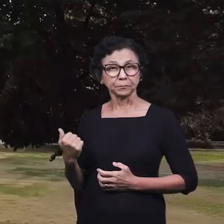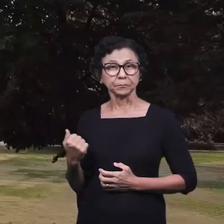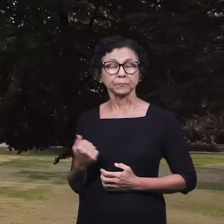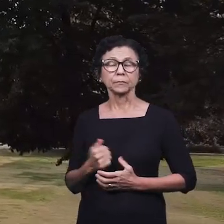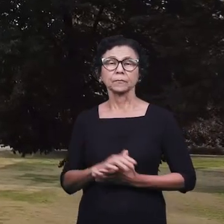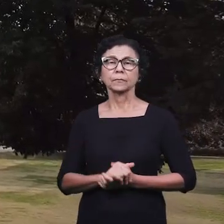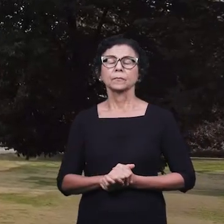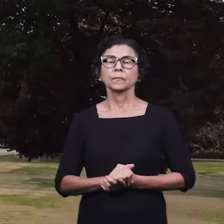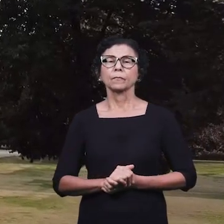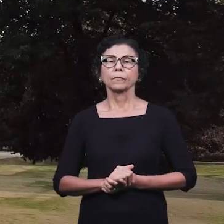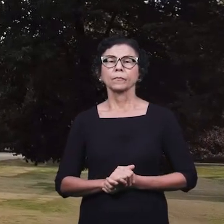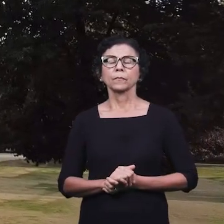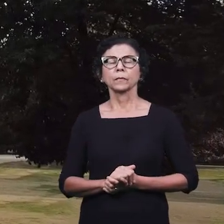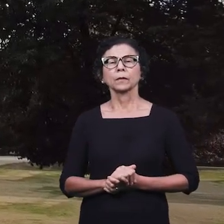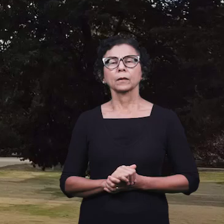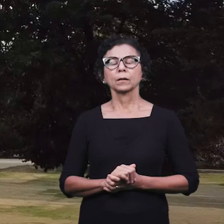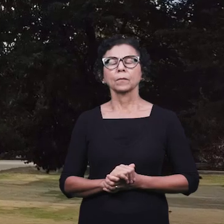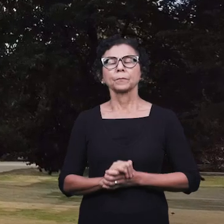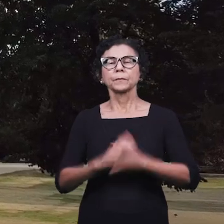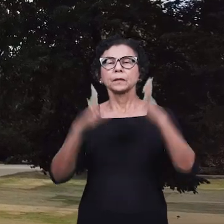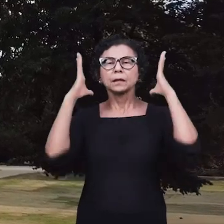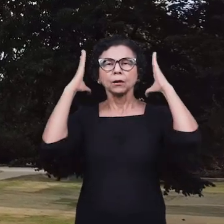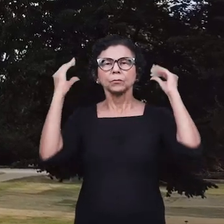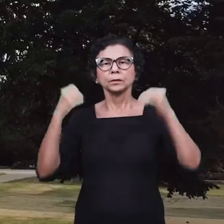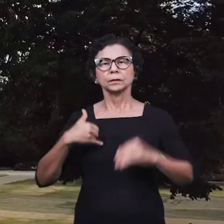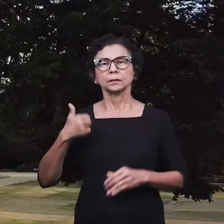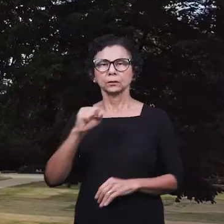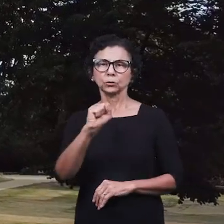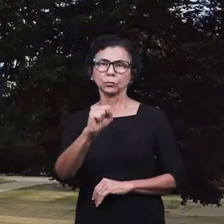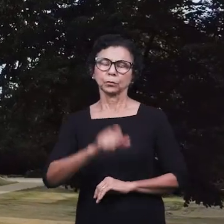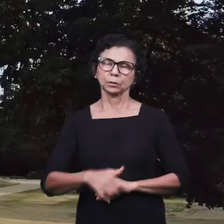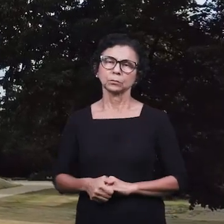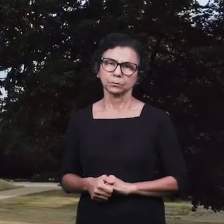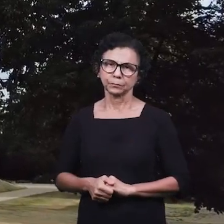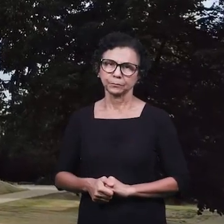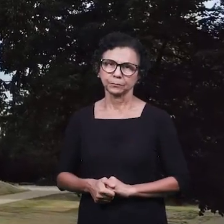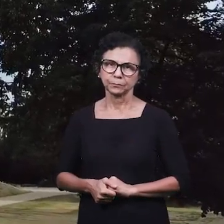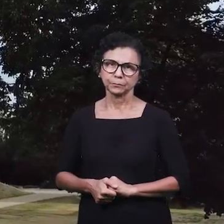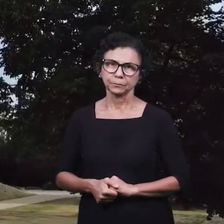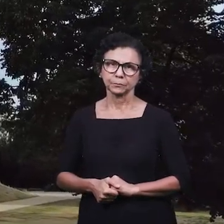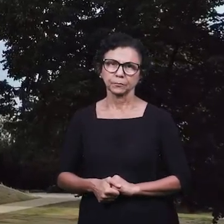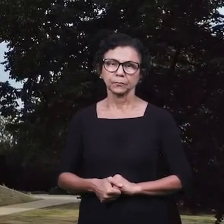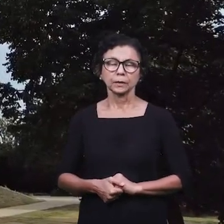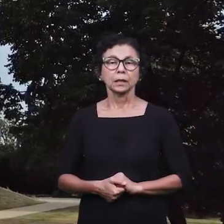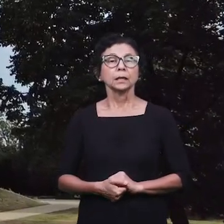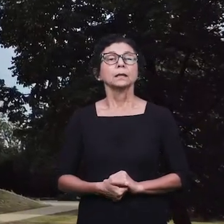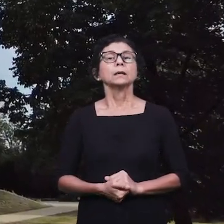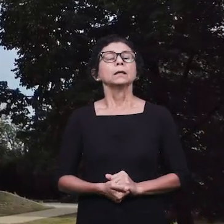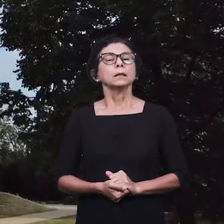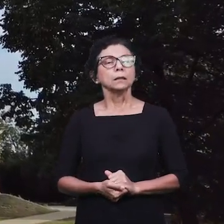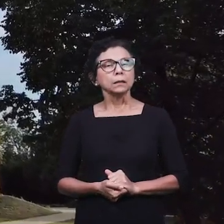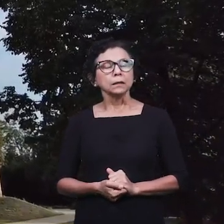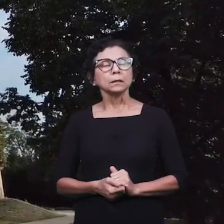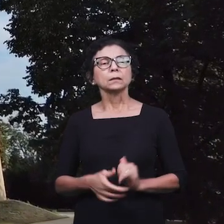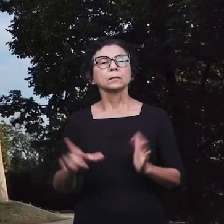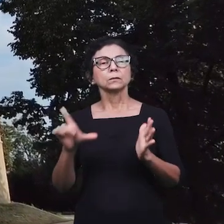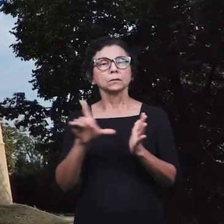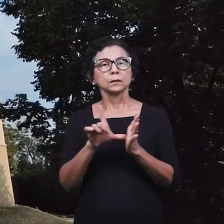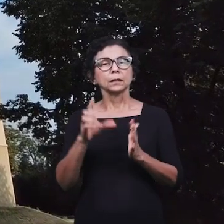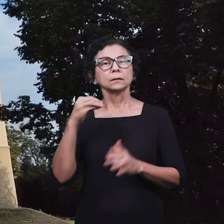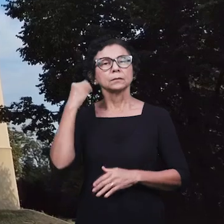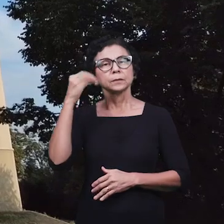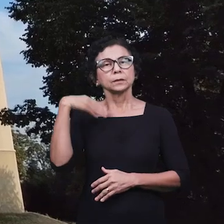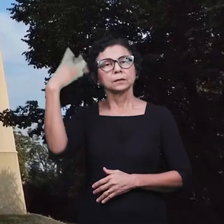Então, e ele fala a respeito de dons espirituais. Lutero, né? Ele teve experiência com